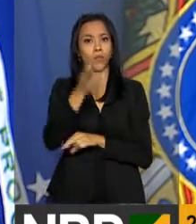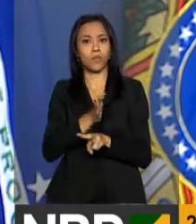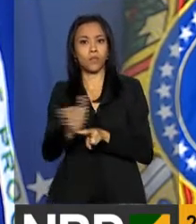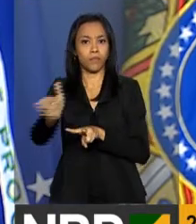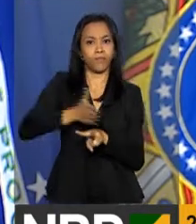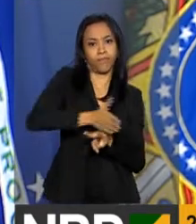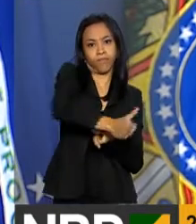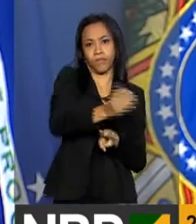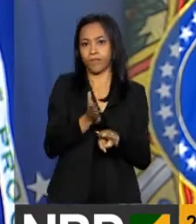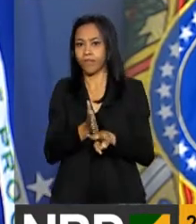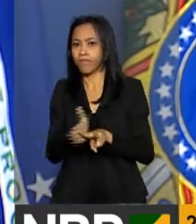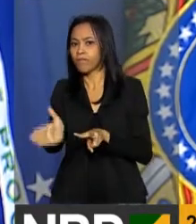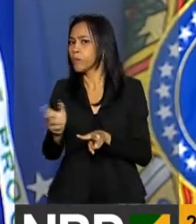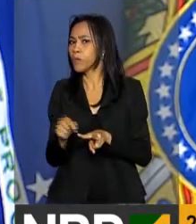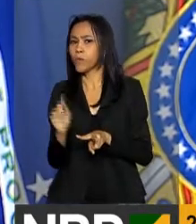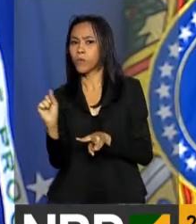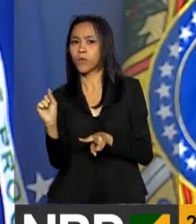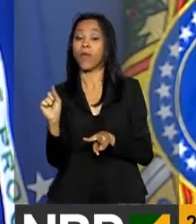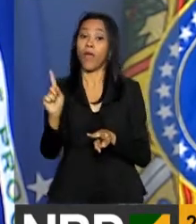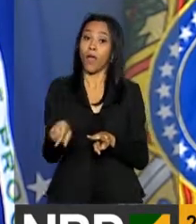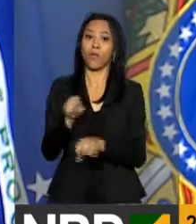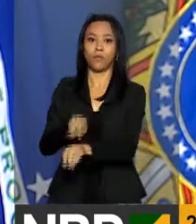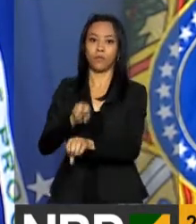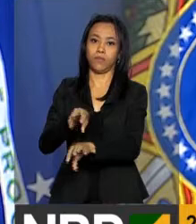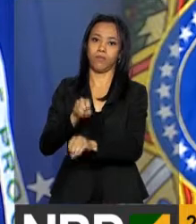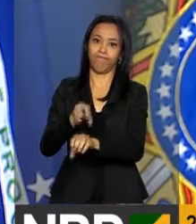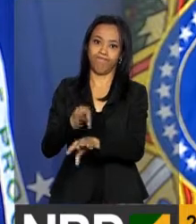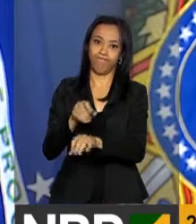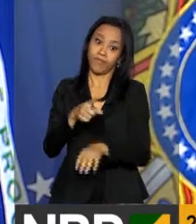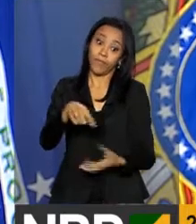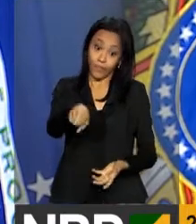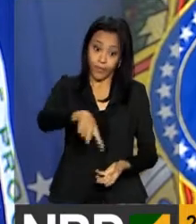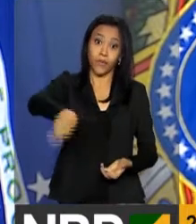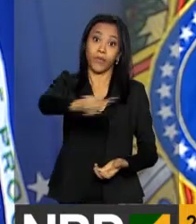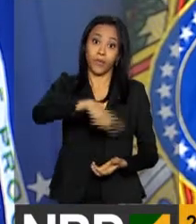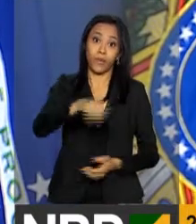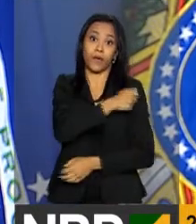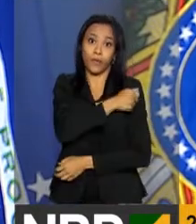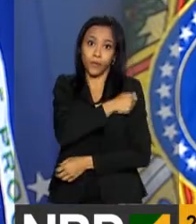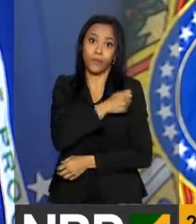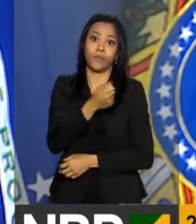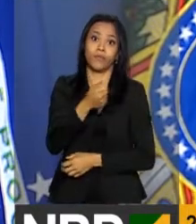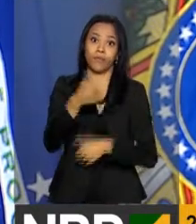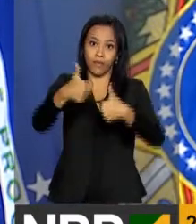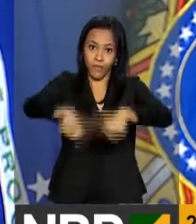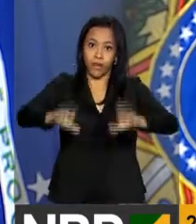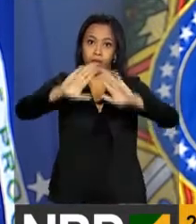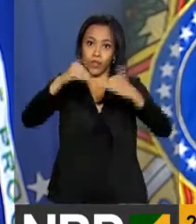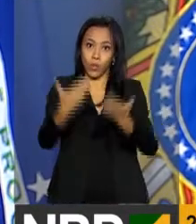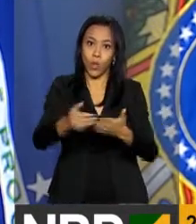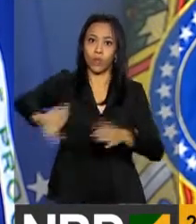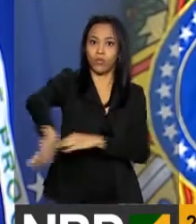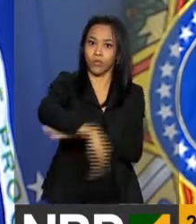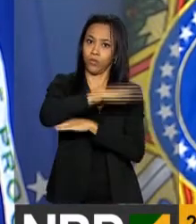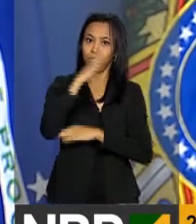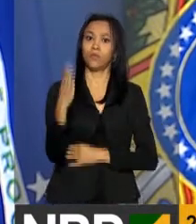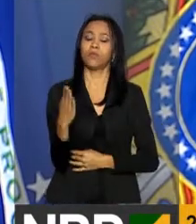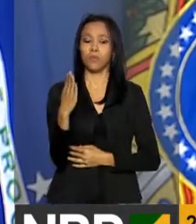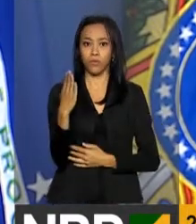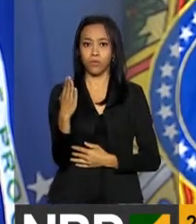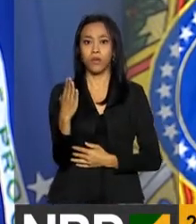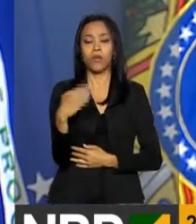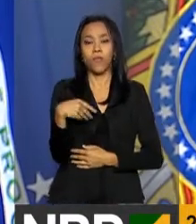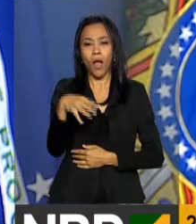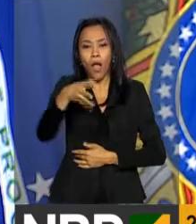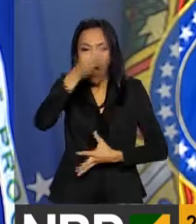primeira delas naturalmente é em cima porque o aluno vai se dedicar o dia todo a aaa